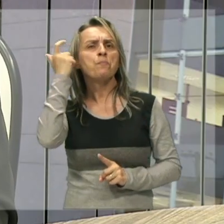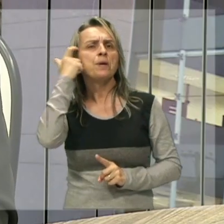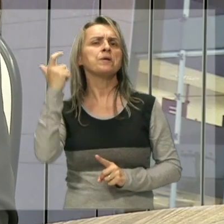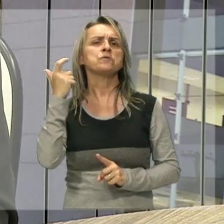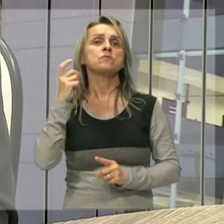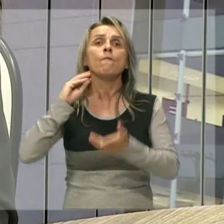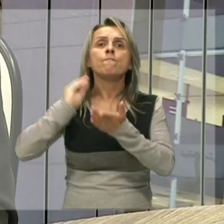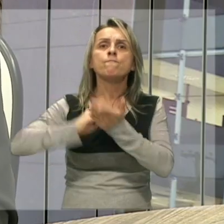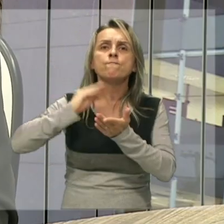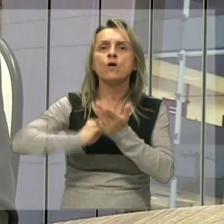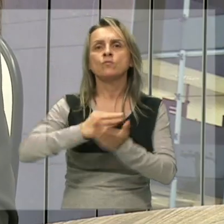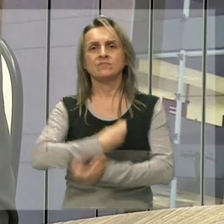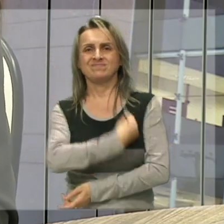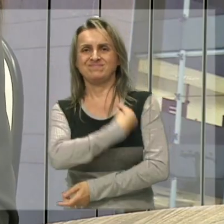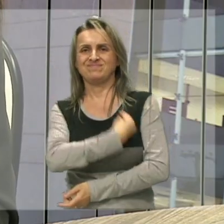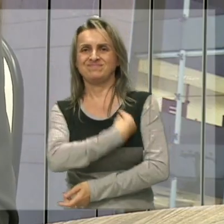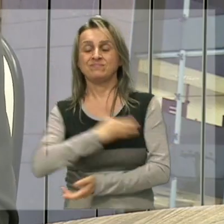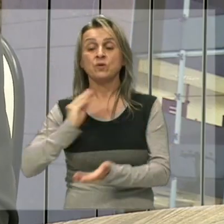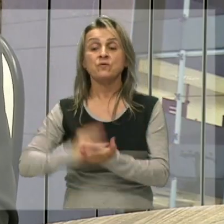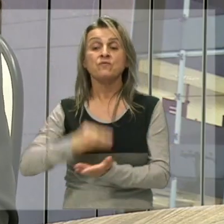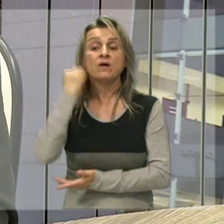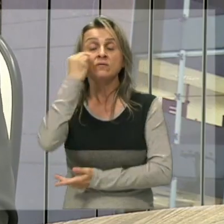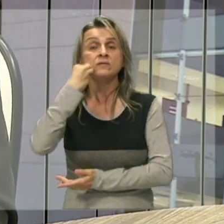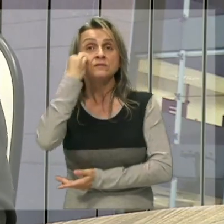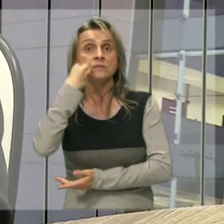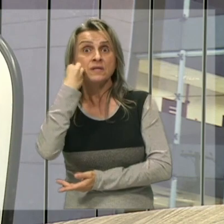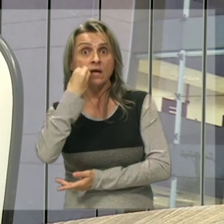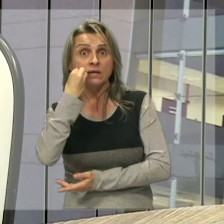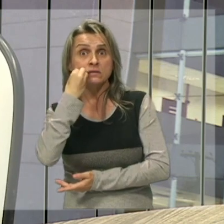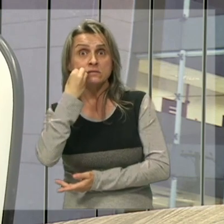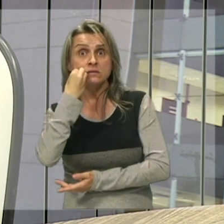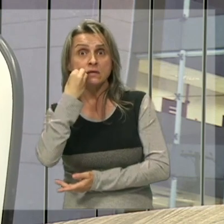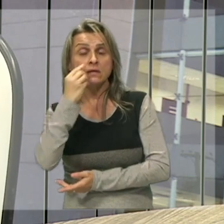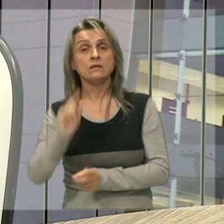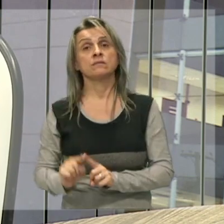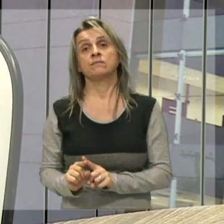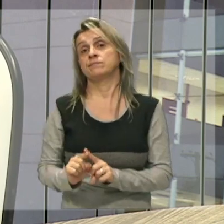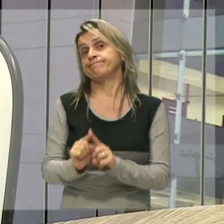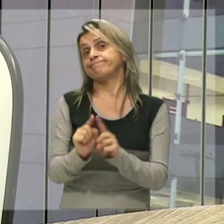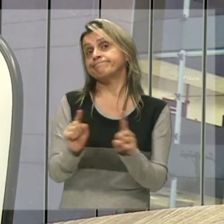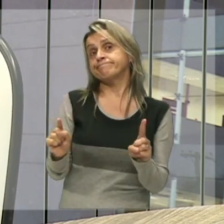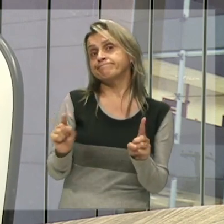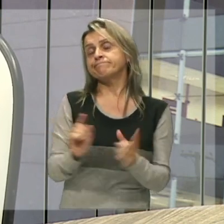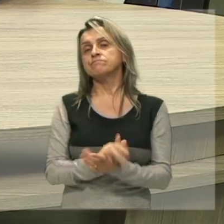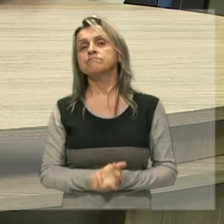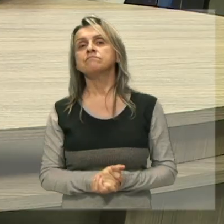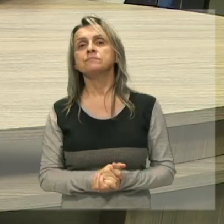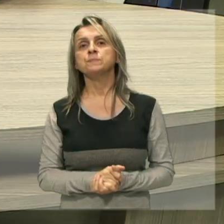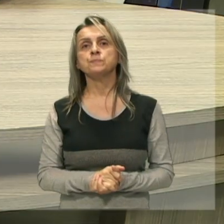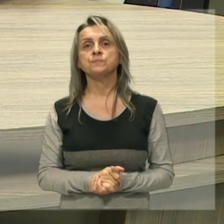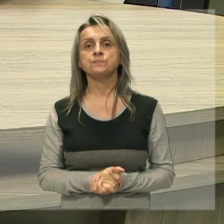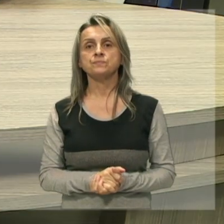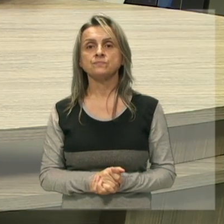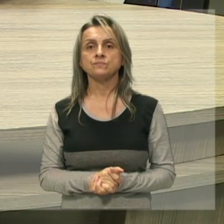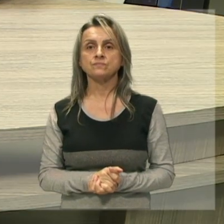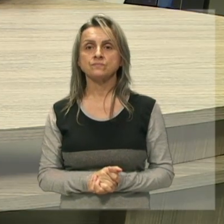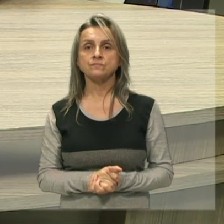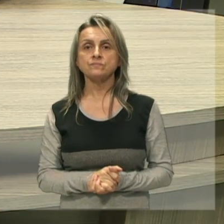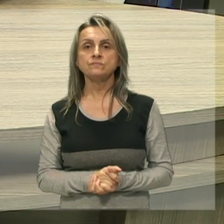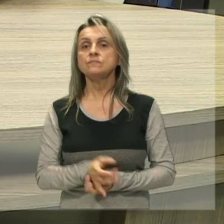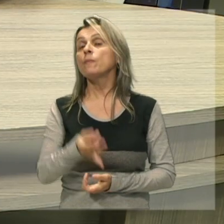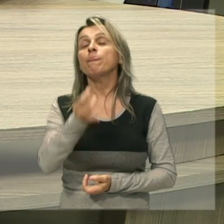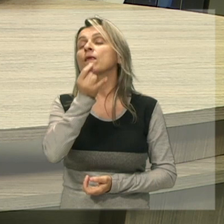dessa falta de convivência. Mas aí é que tá, se digamos que se torne lei